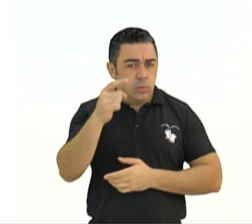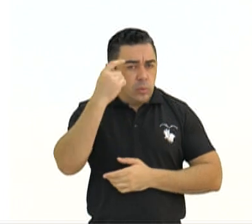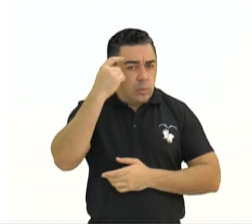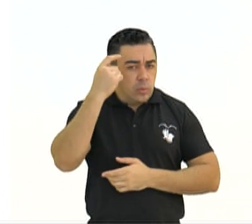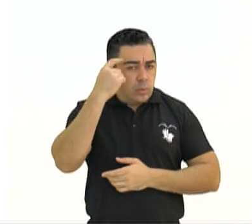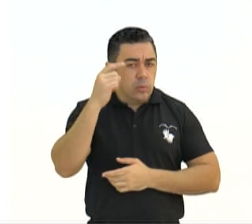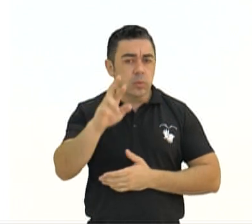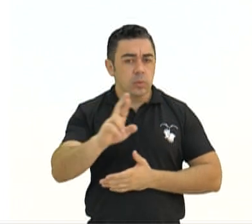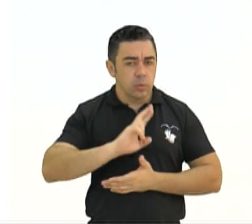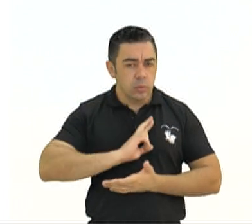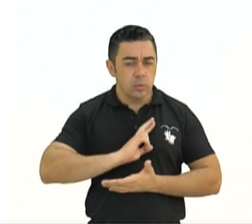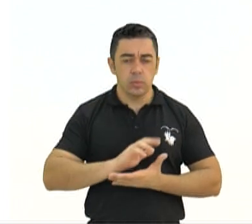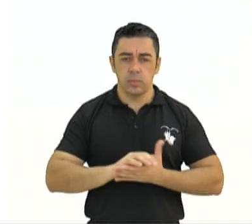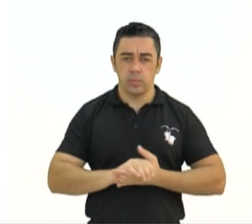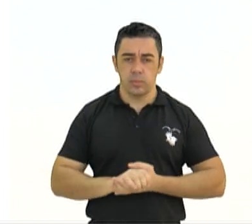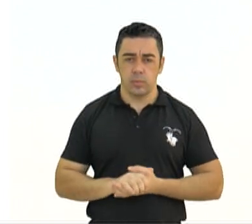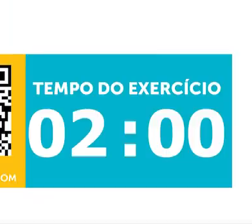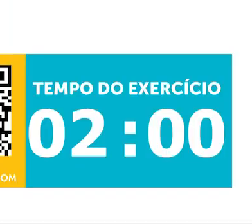pensarem e responderem.